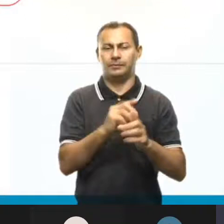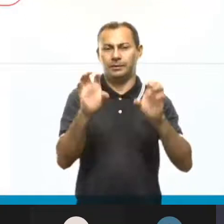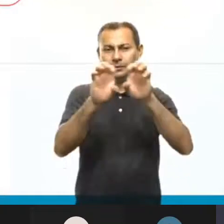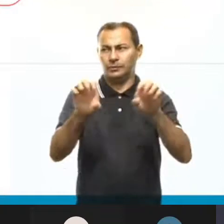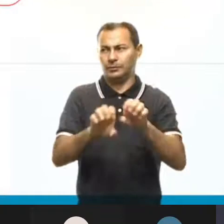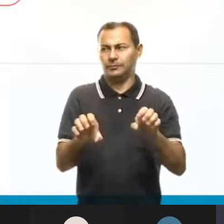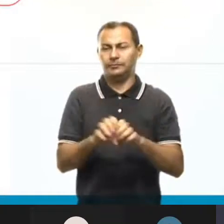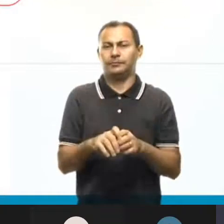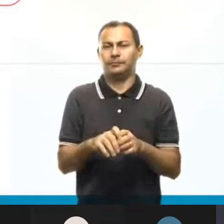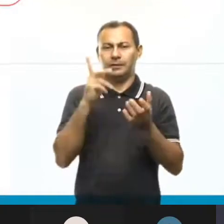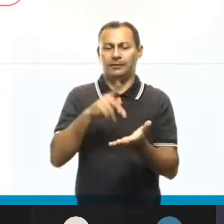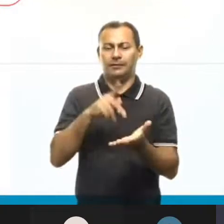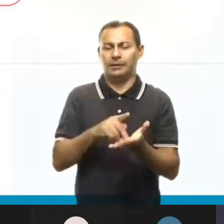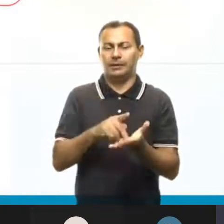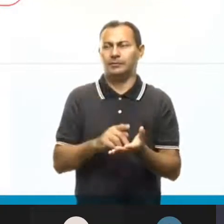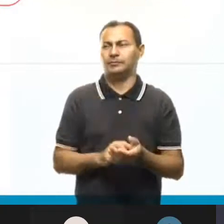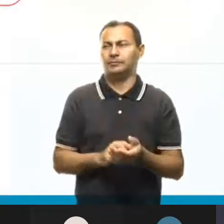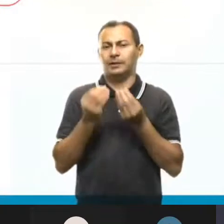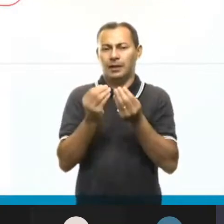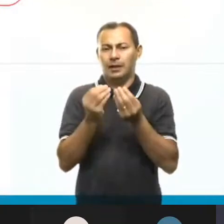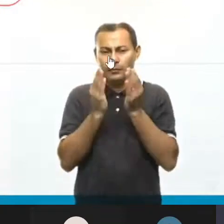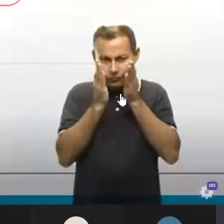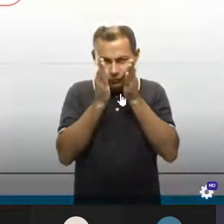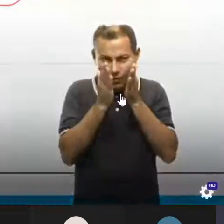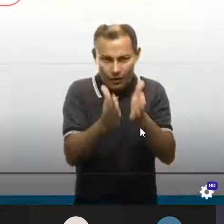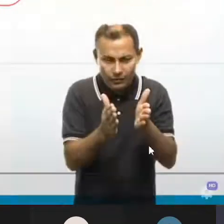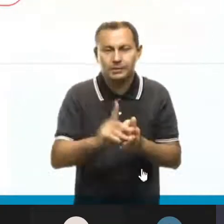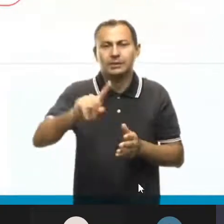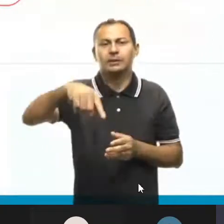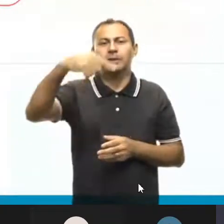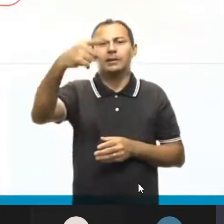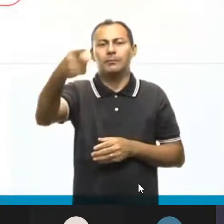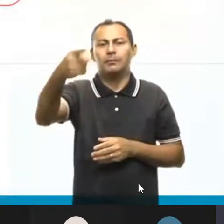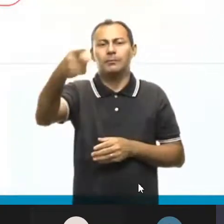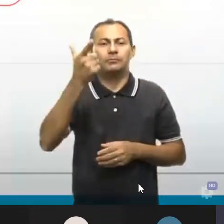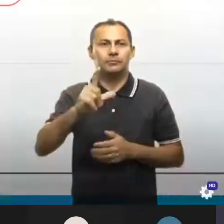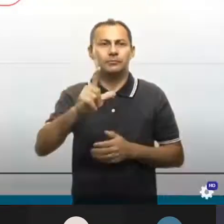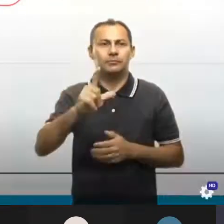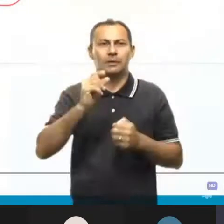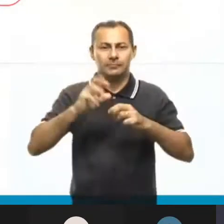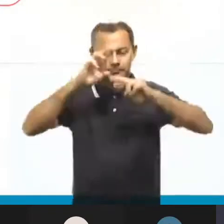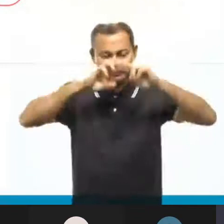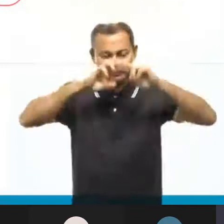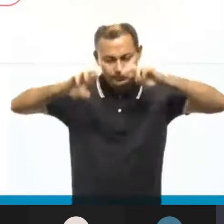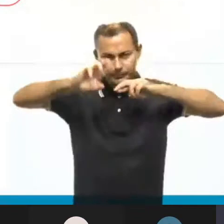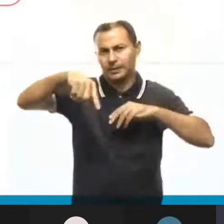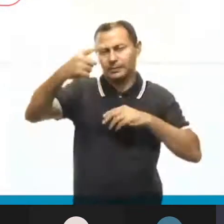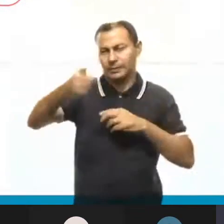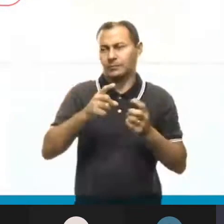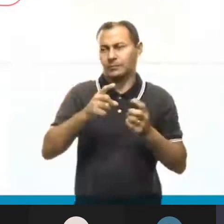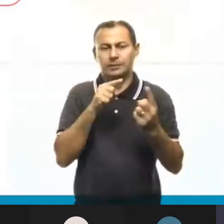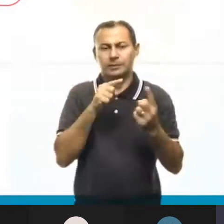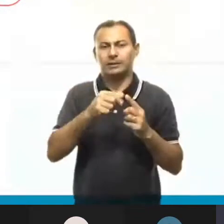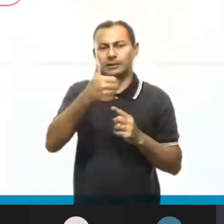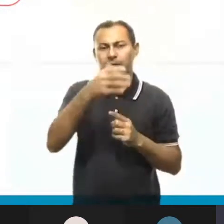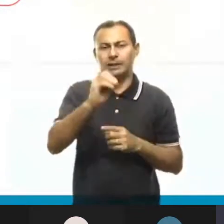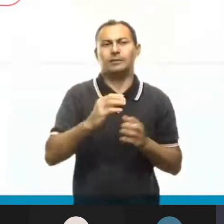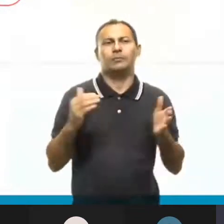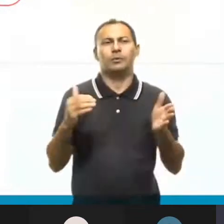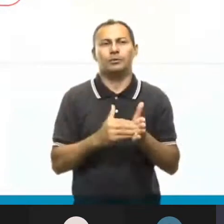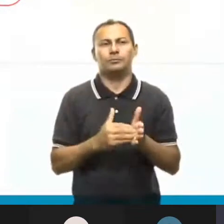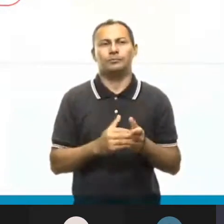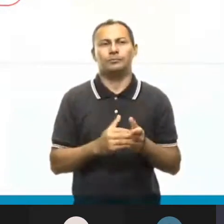as estruturas, né, e, na verdade, né, dar o foco para que depois a gente consiga, então, fazer observação. Depois a objetiva de 10